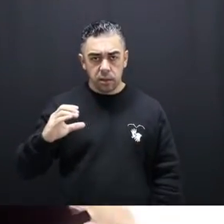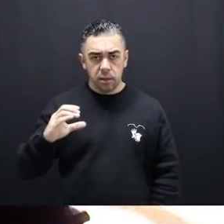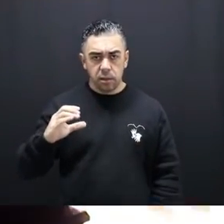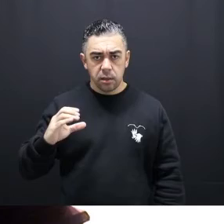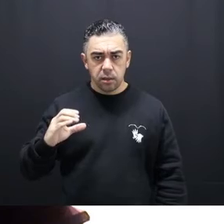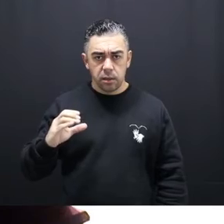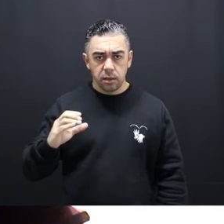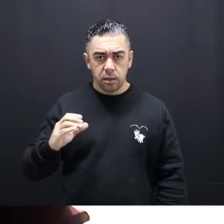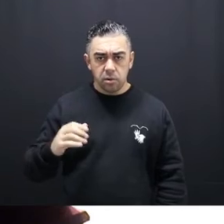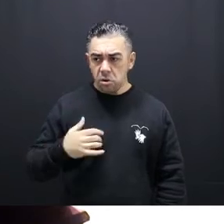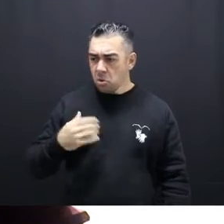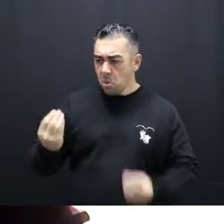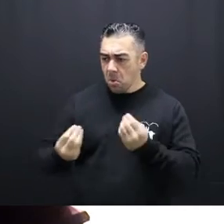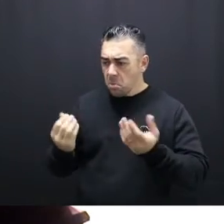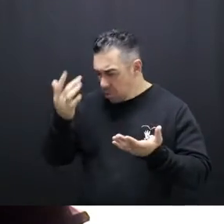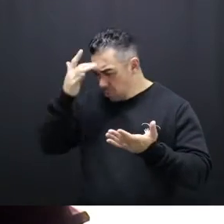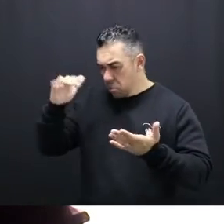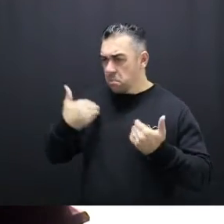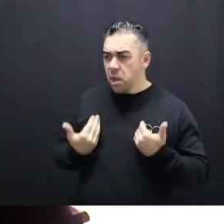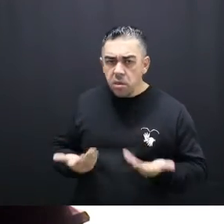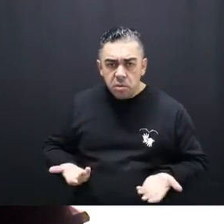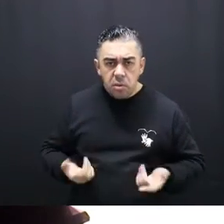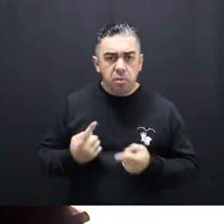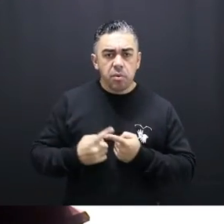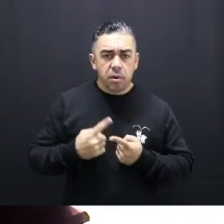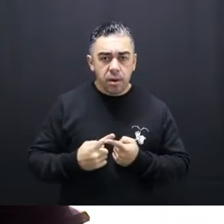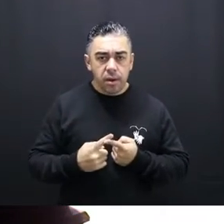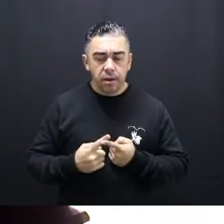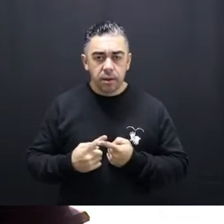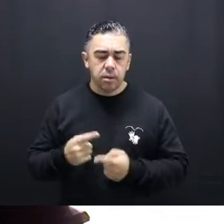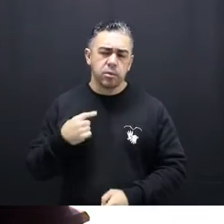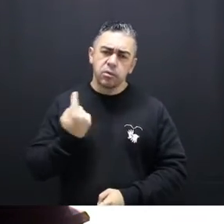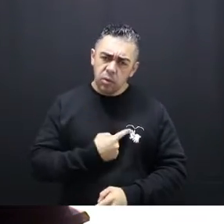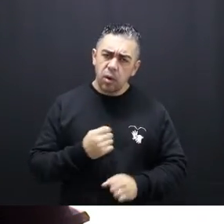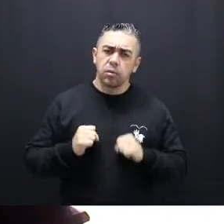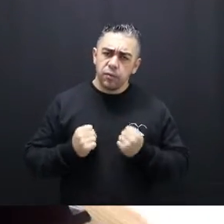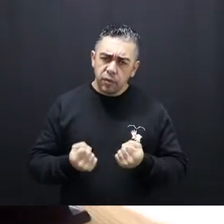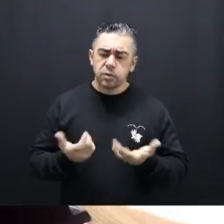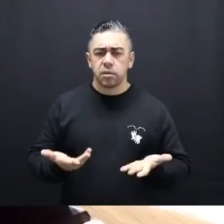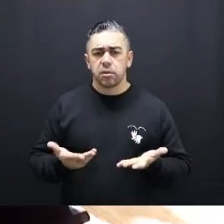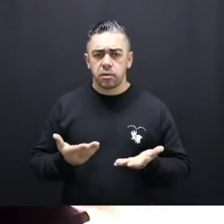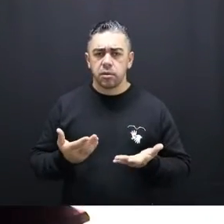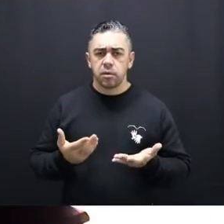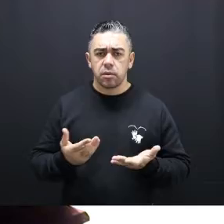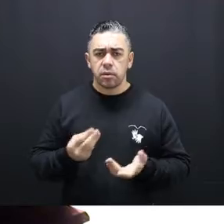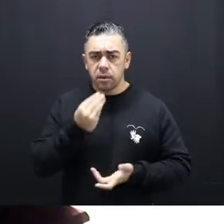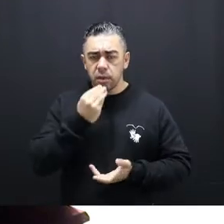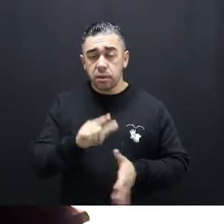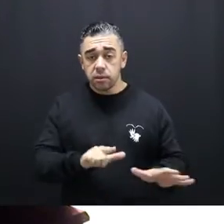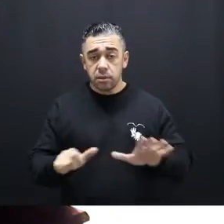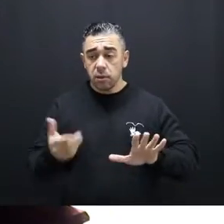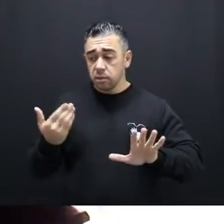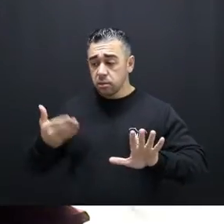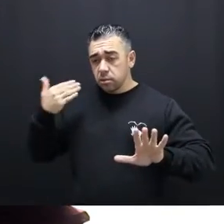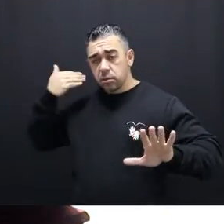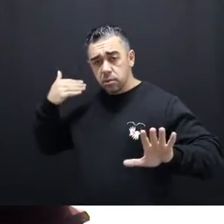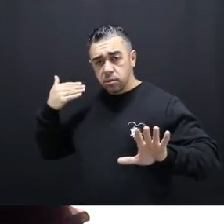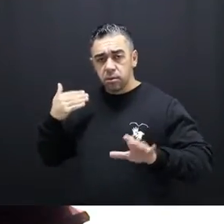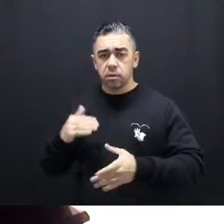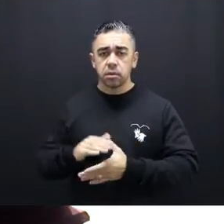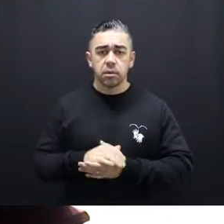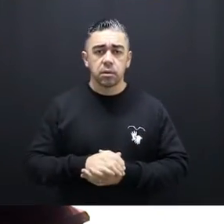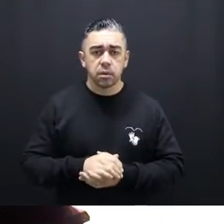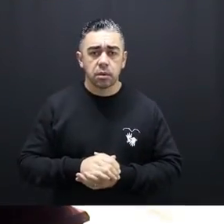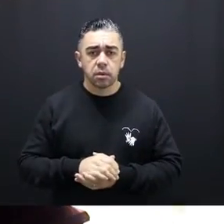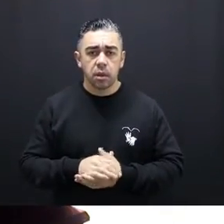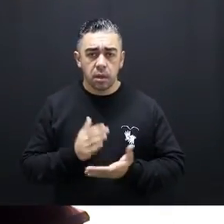eu não tô sabendo pera aí porque nós corremos atrás há poucas semanas atrás já